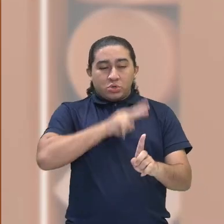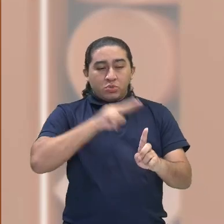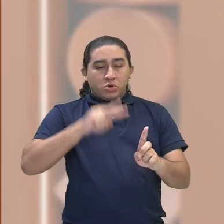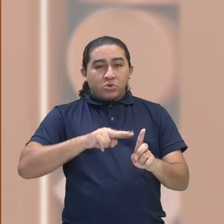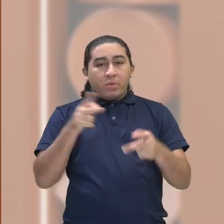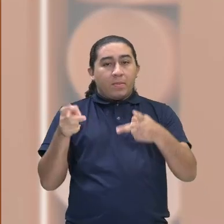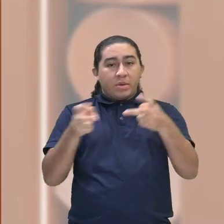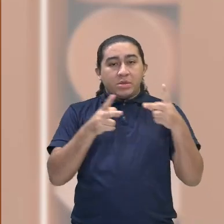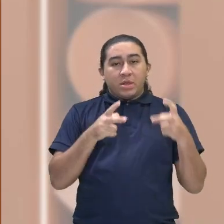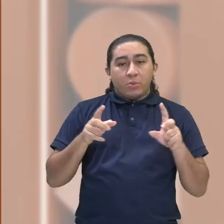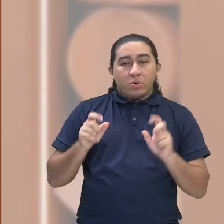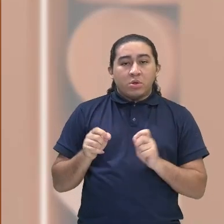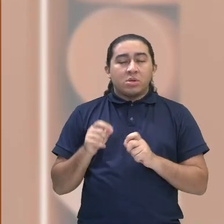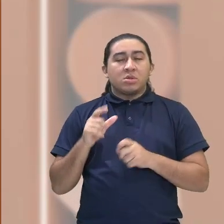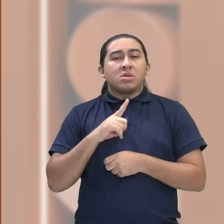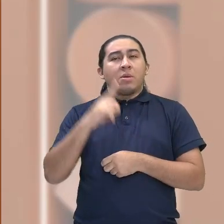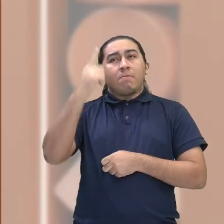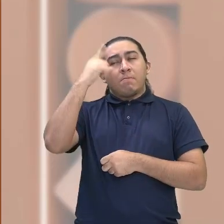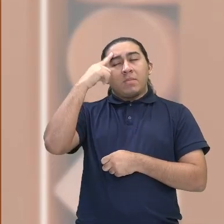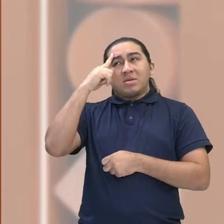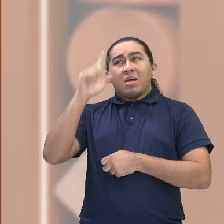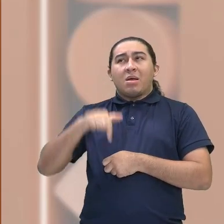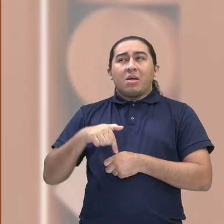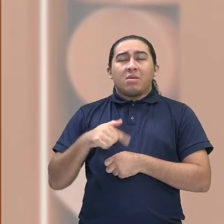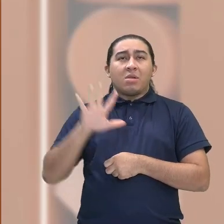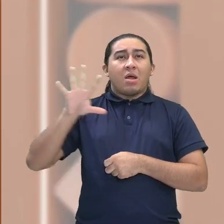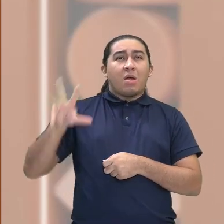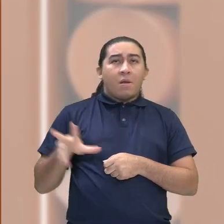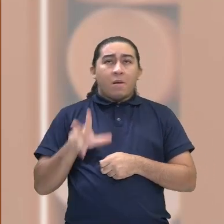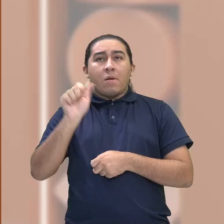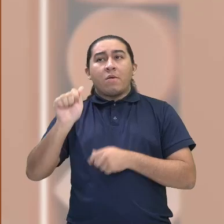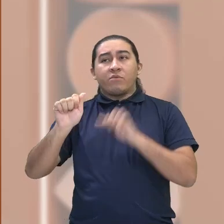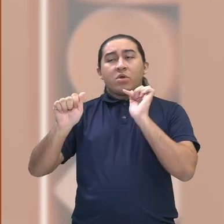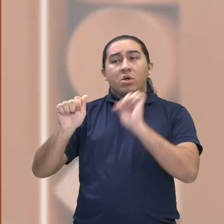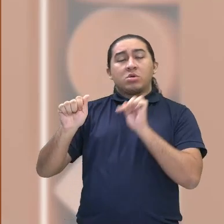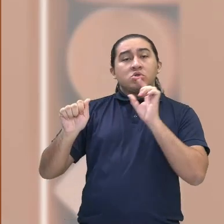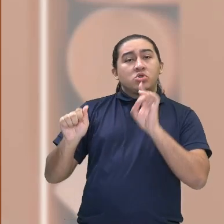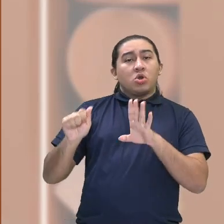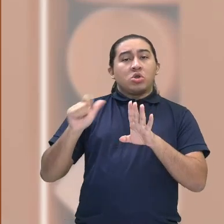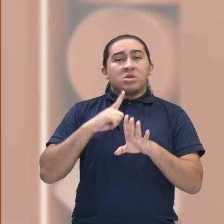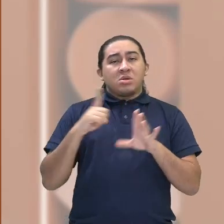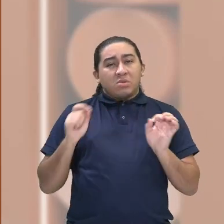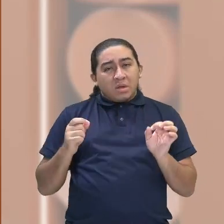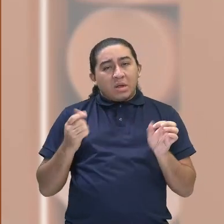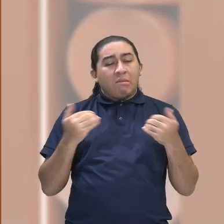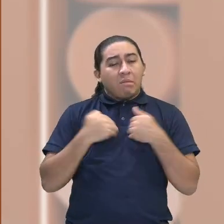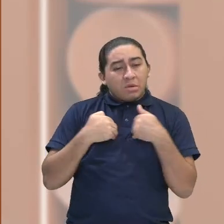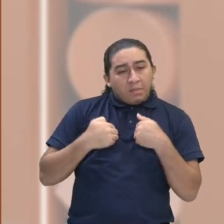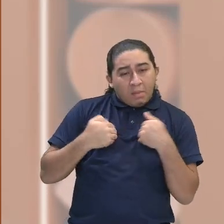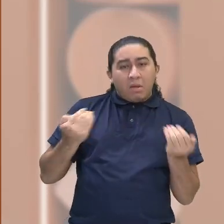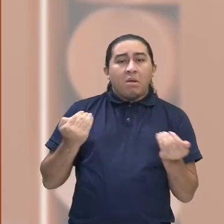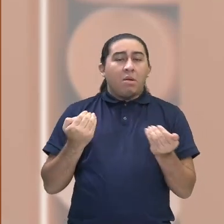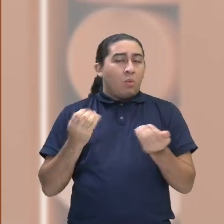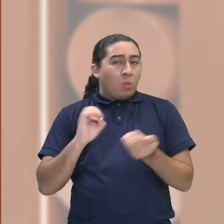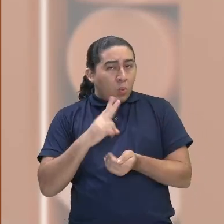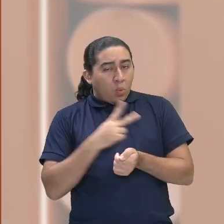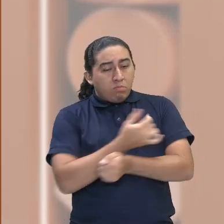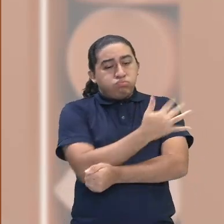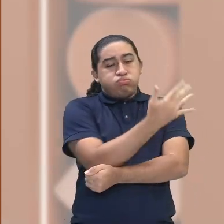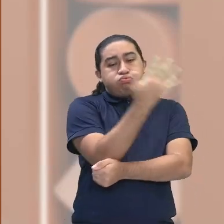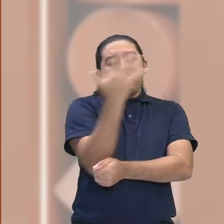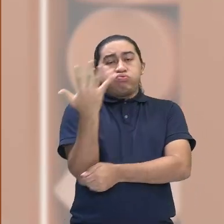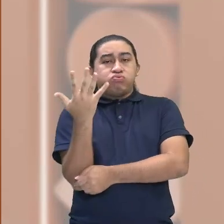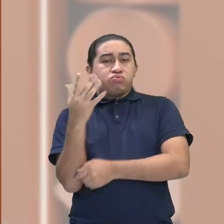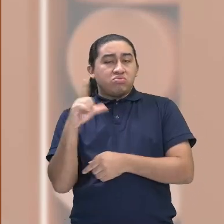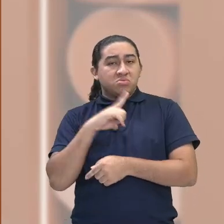povo e imaginar assim, na África só tem selva, ou melhor, só tem savana, só tem leão e